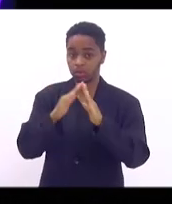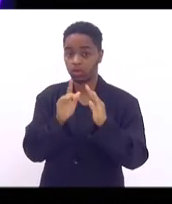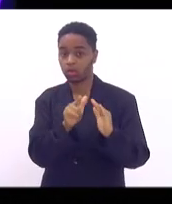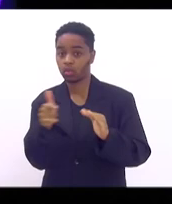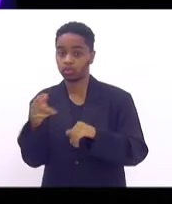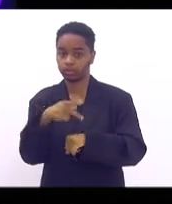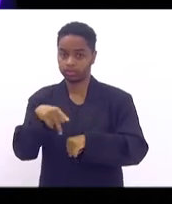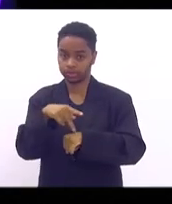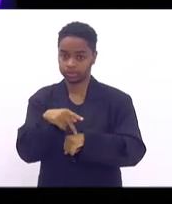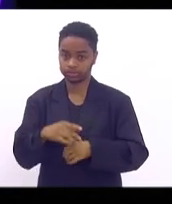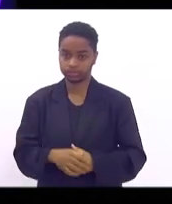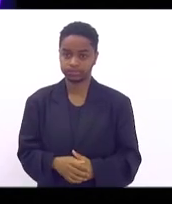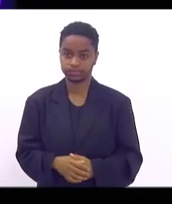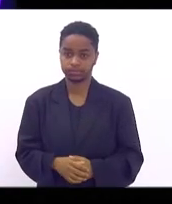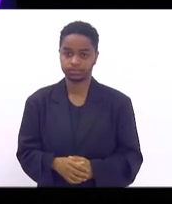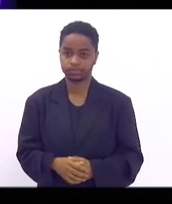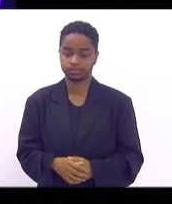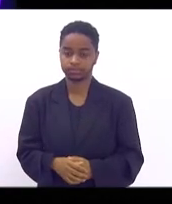Pode passar.